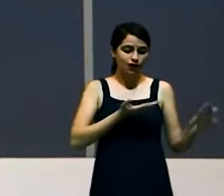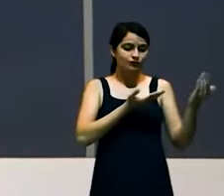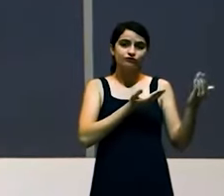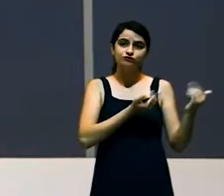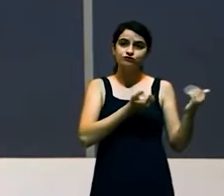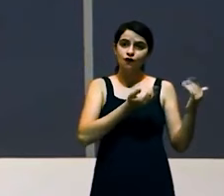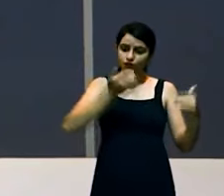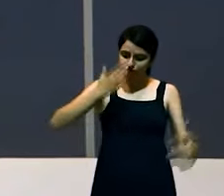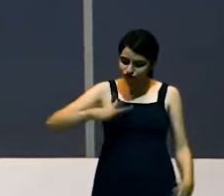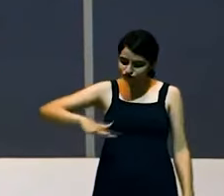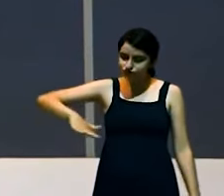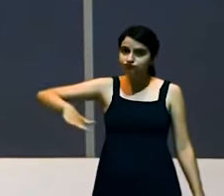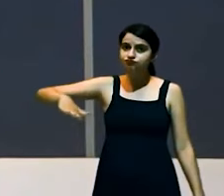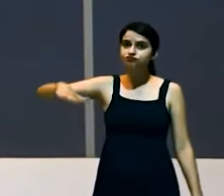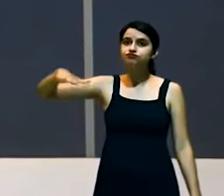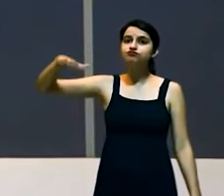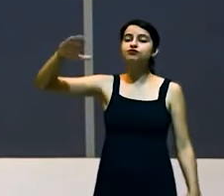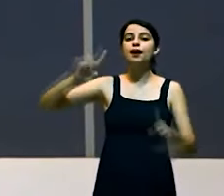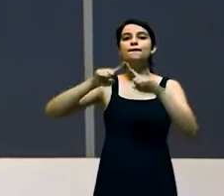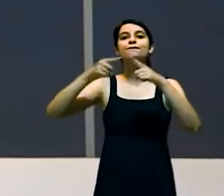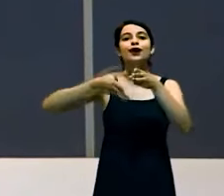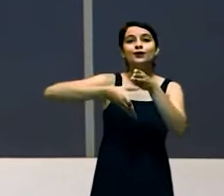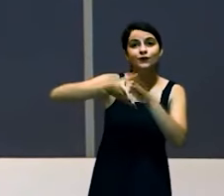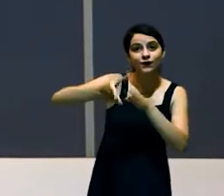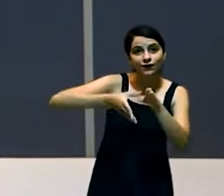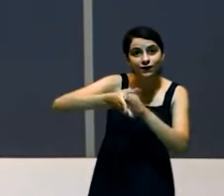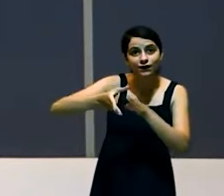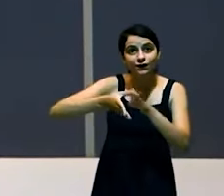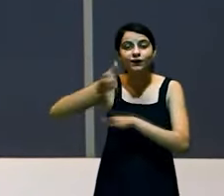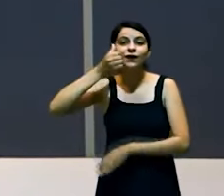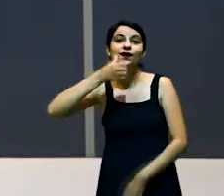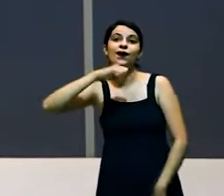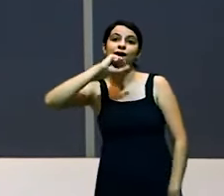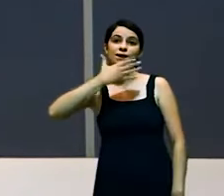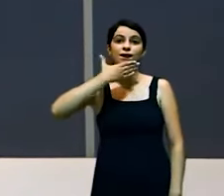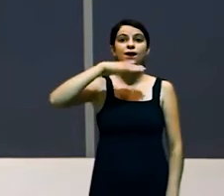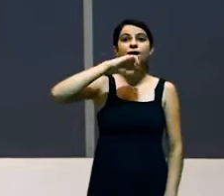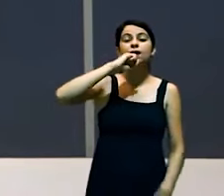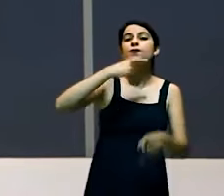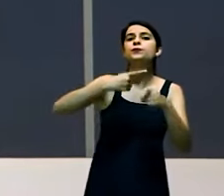Mas vai um conselho para você, pai. Por que para você? Porque é responsabilidade tua.